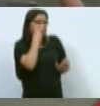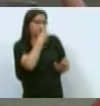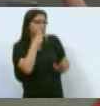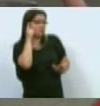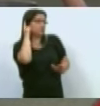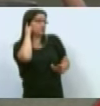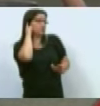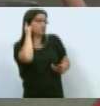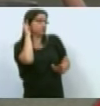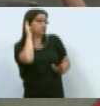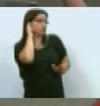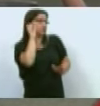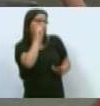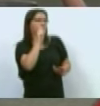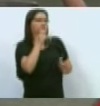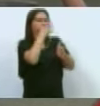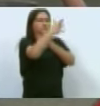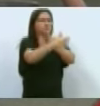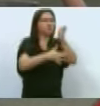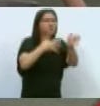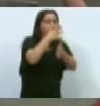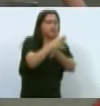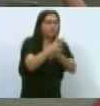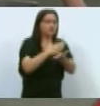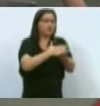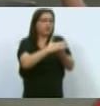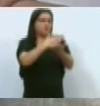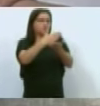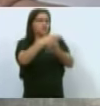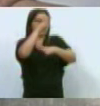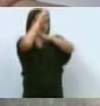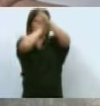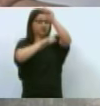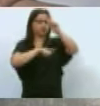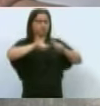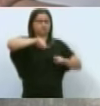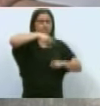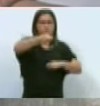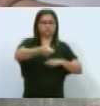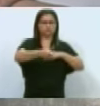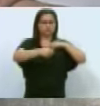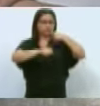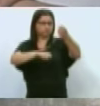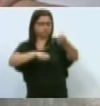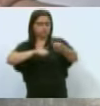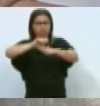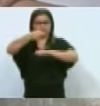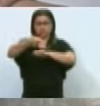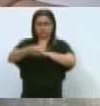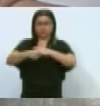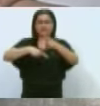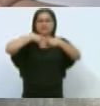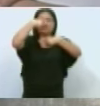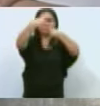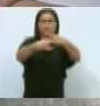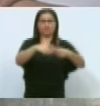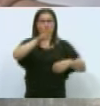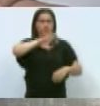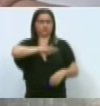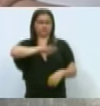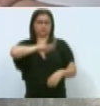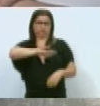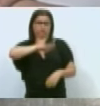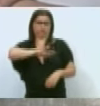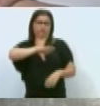Libras. Então, ela começa a aprender os sinais. Então, é a primeira língua deles. depois que entra o português. É a